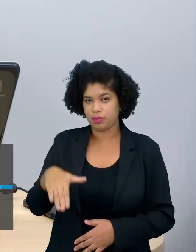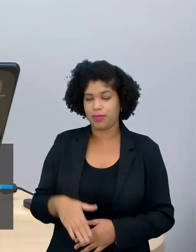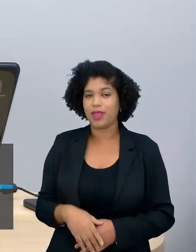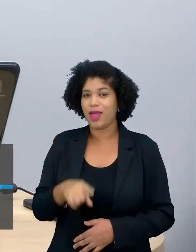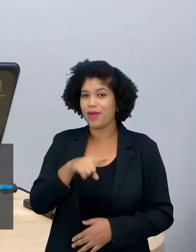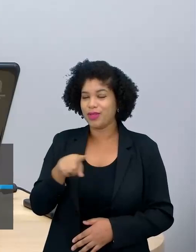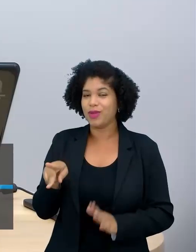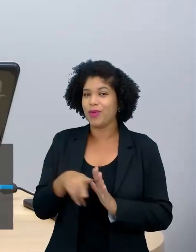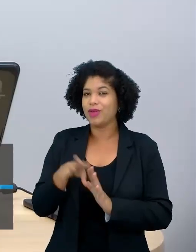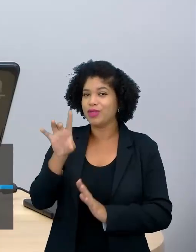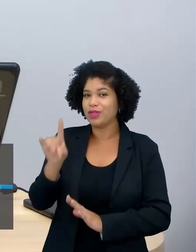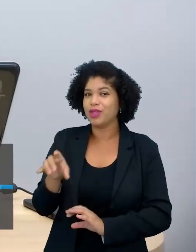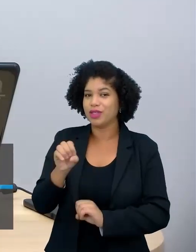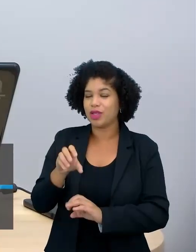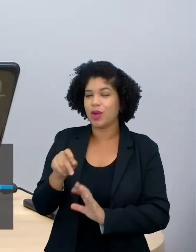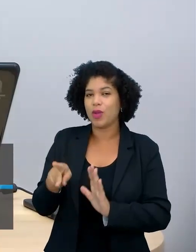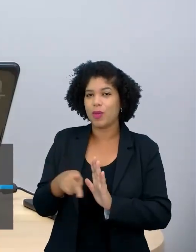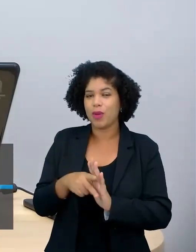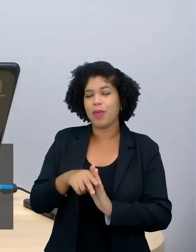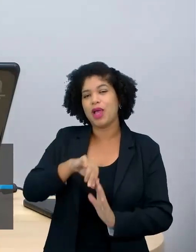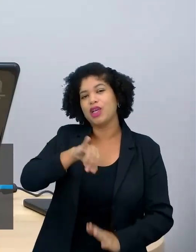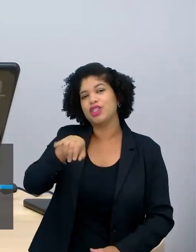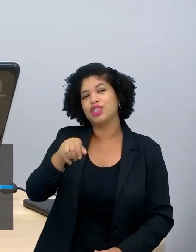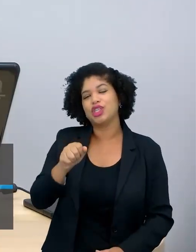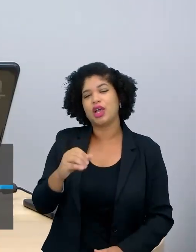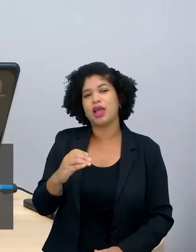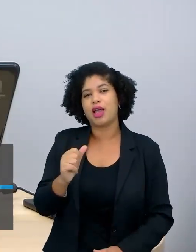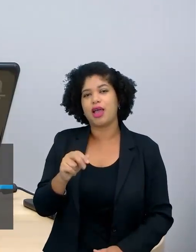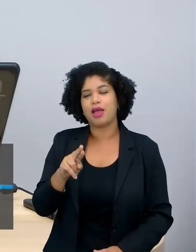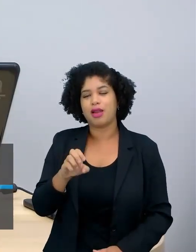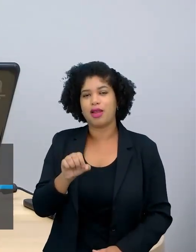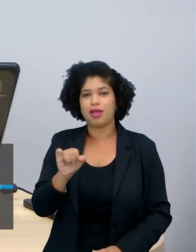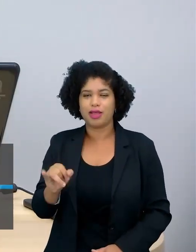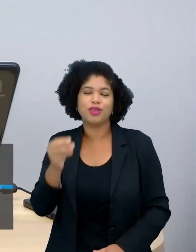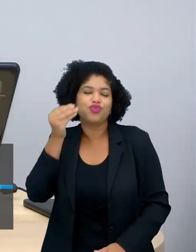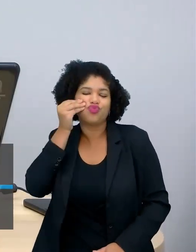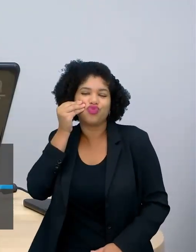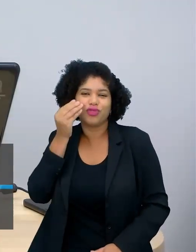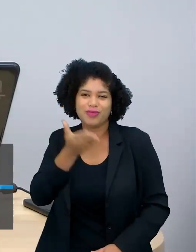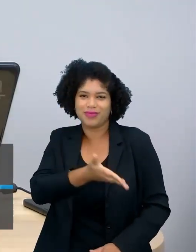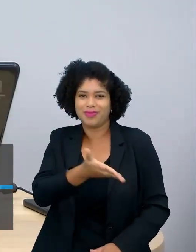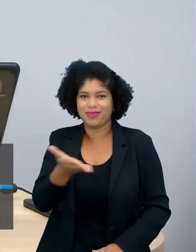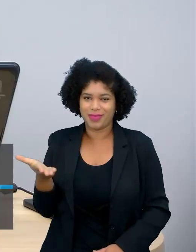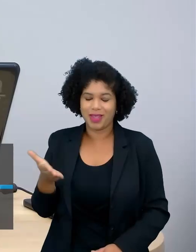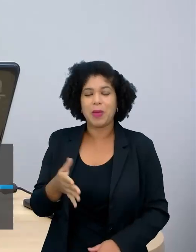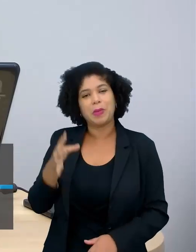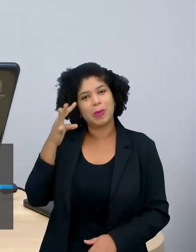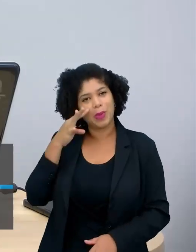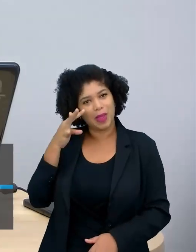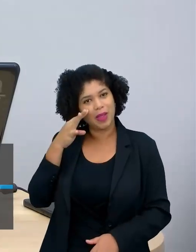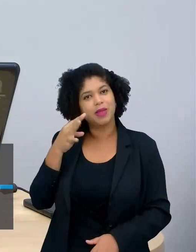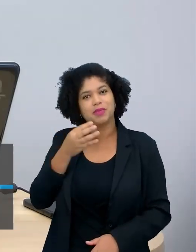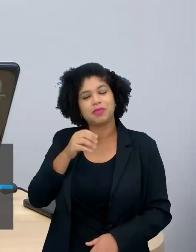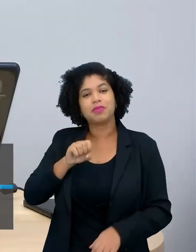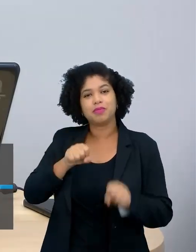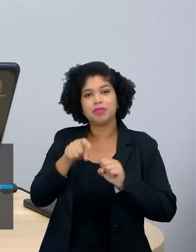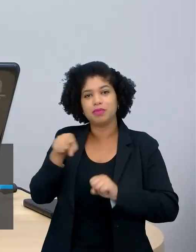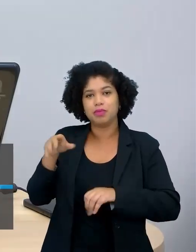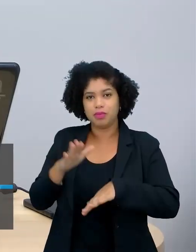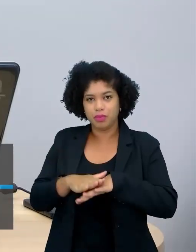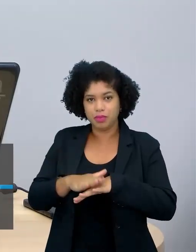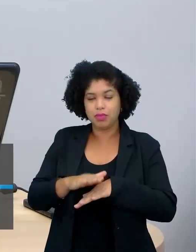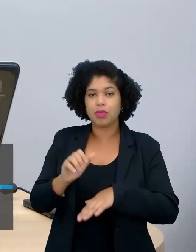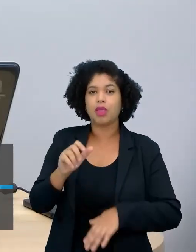gente aí da Diretoria de Ensino de Jacareí, um beijo aí para vocês, e é super legal a formação que eles vão dar, eles já fizeram aí para os